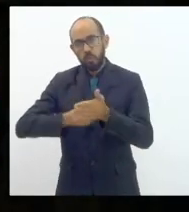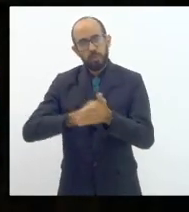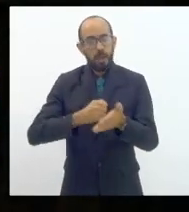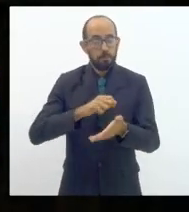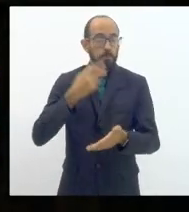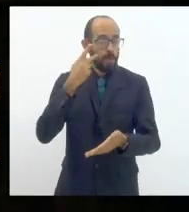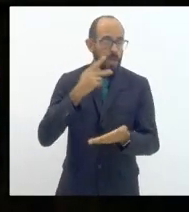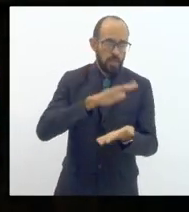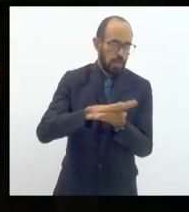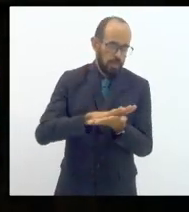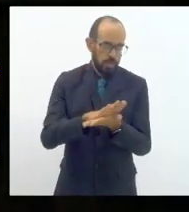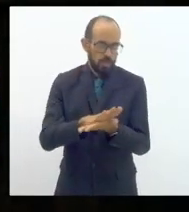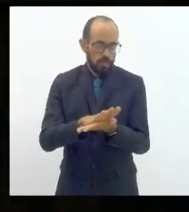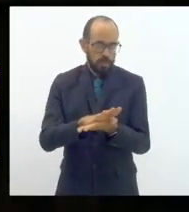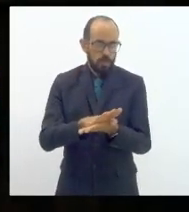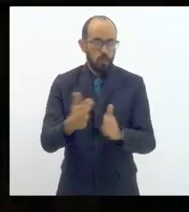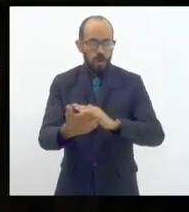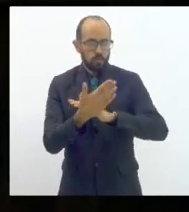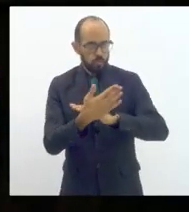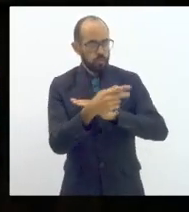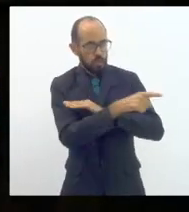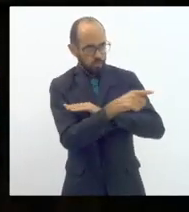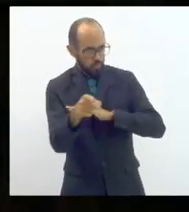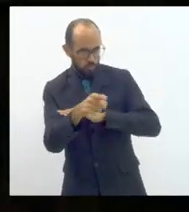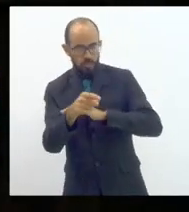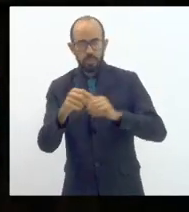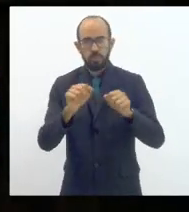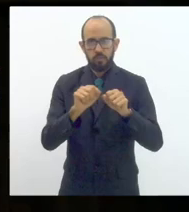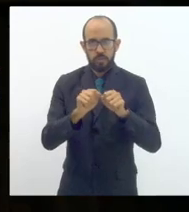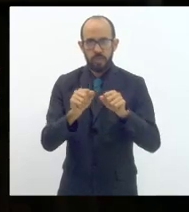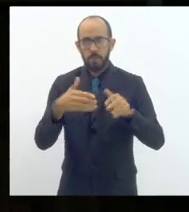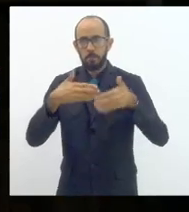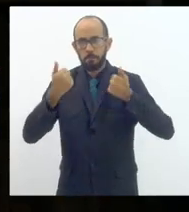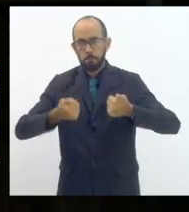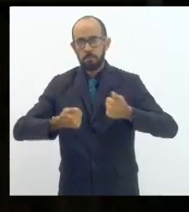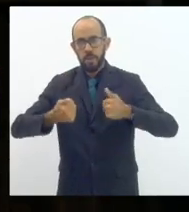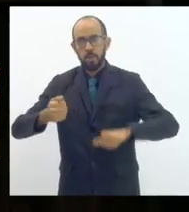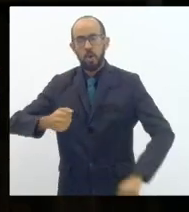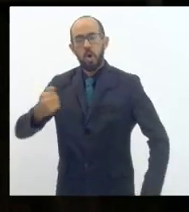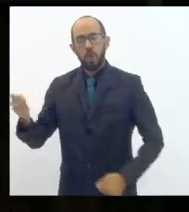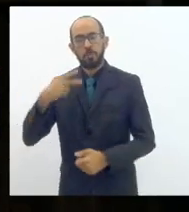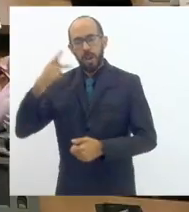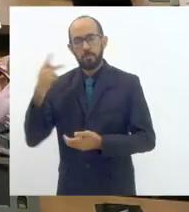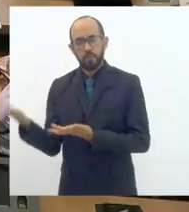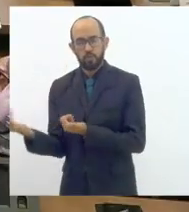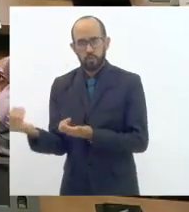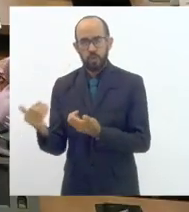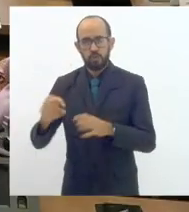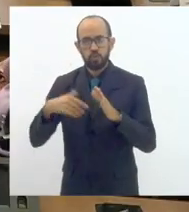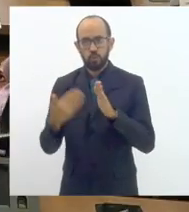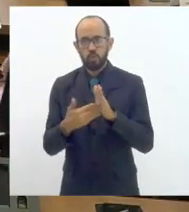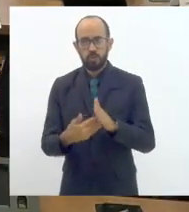de vocês, nós faremos essa a melhor edição de todas. Muito obrigado.